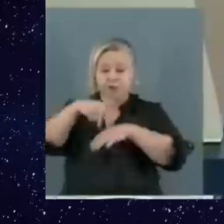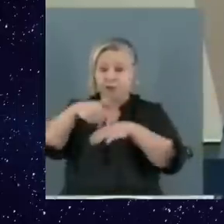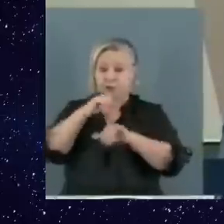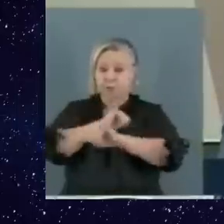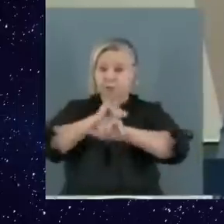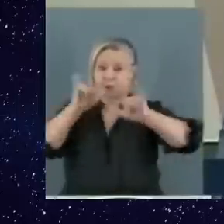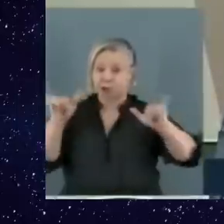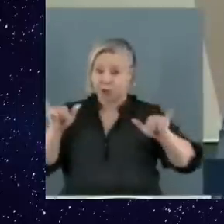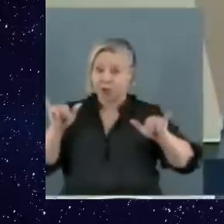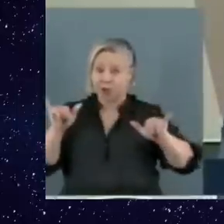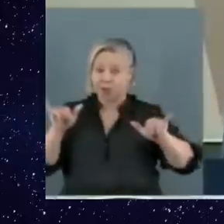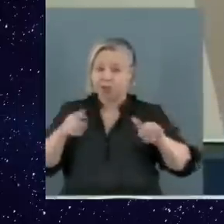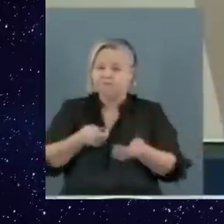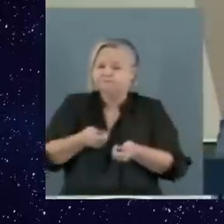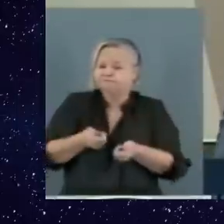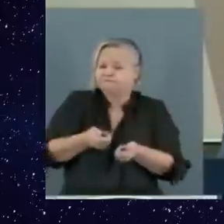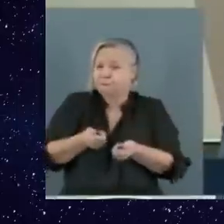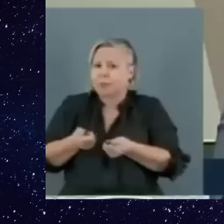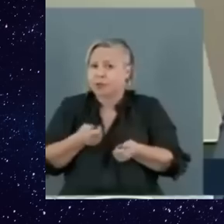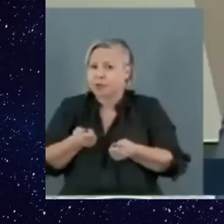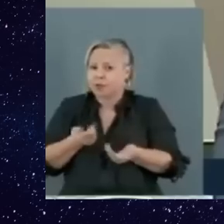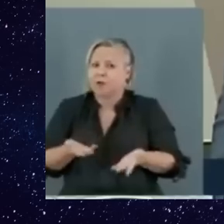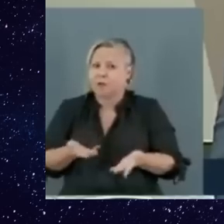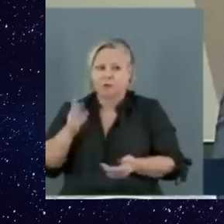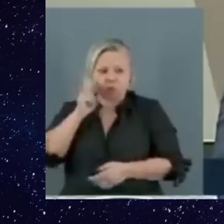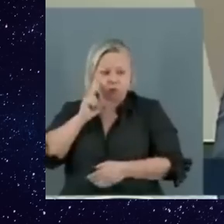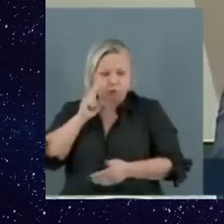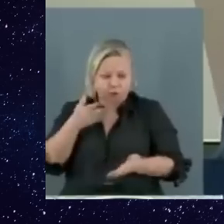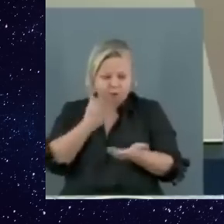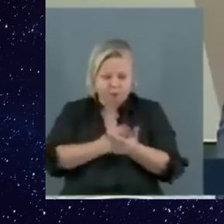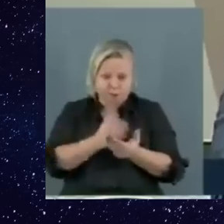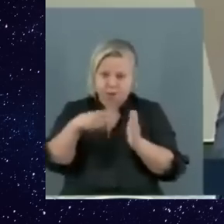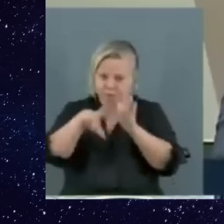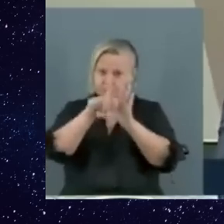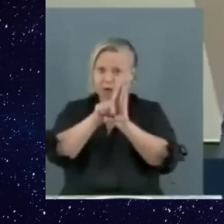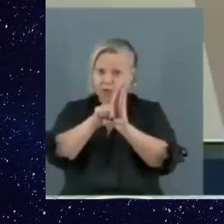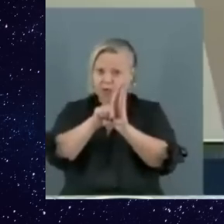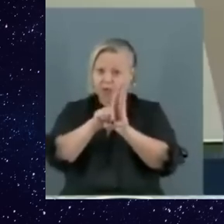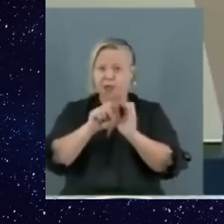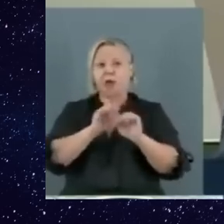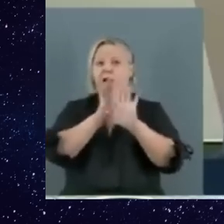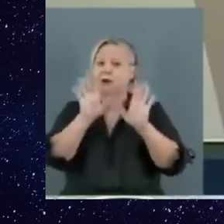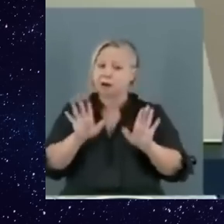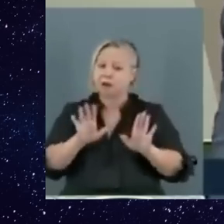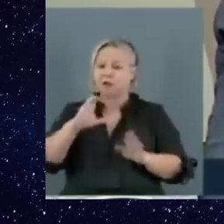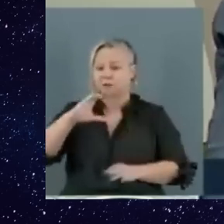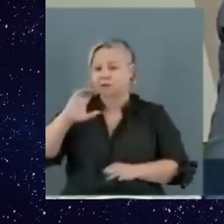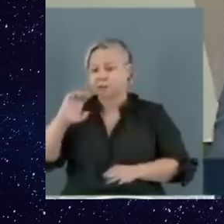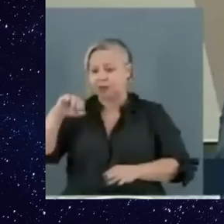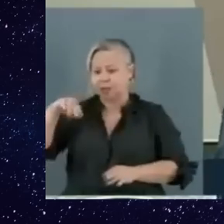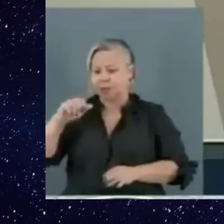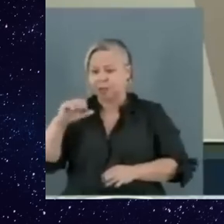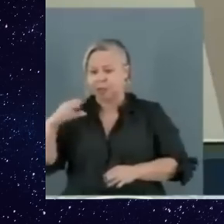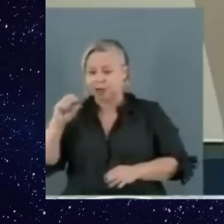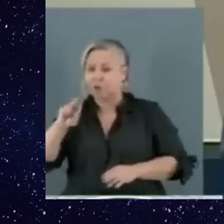cifrada, de uma publicidade enganosa ou abusiva, o senhor lembra, está na lei, é claro que a Senacom tem que agir. Se não agir, é que